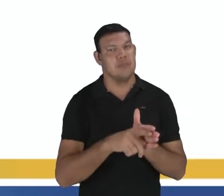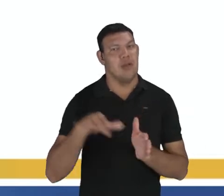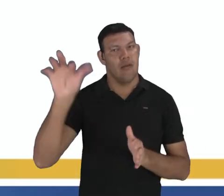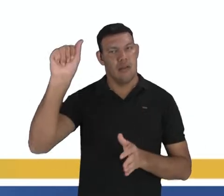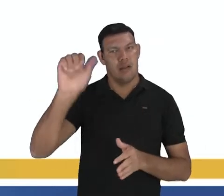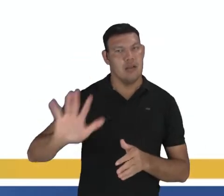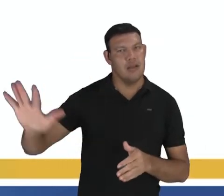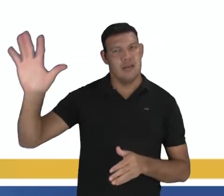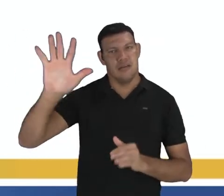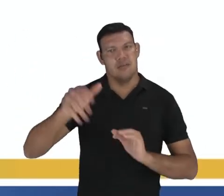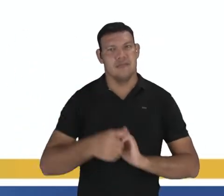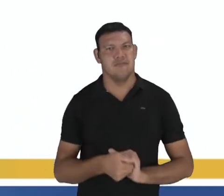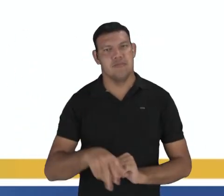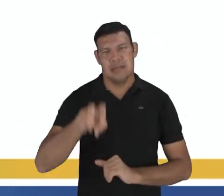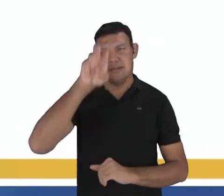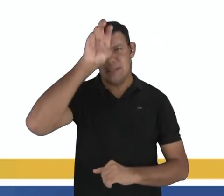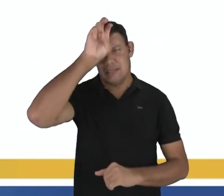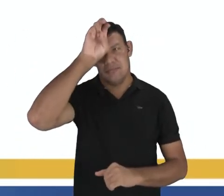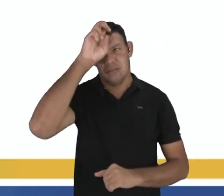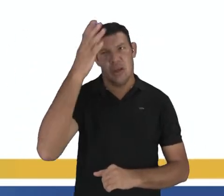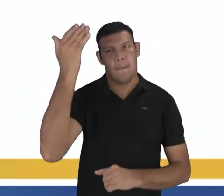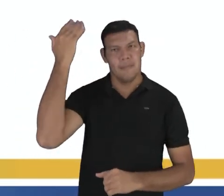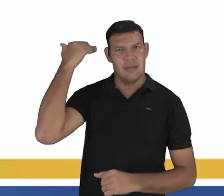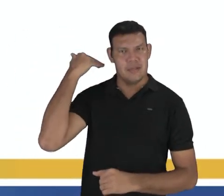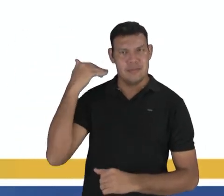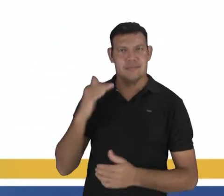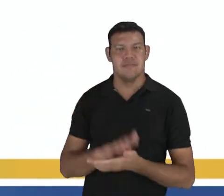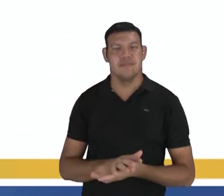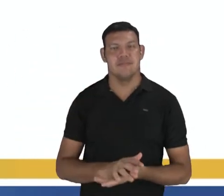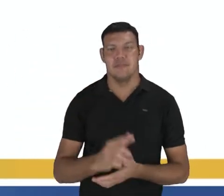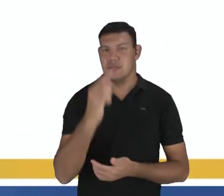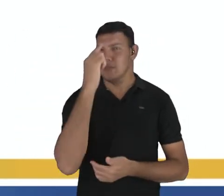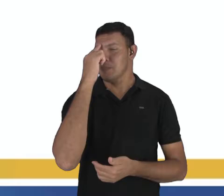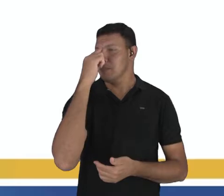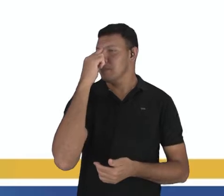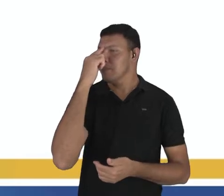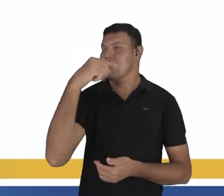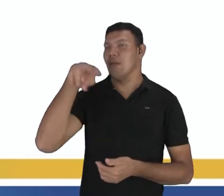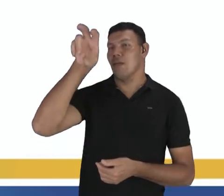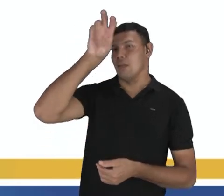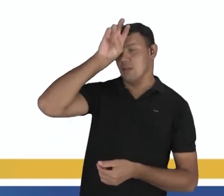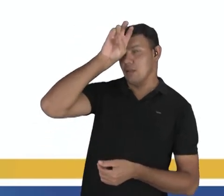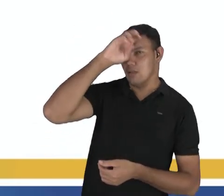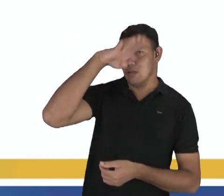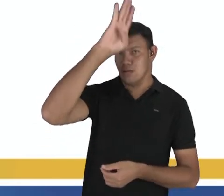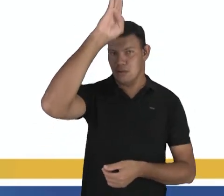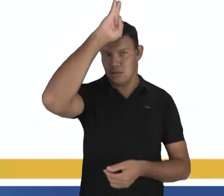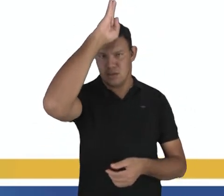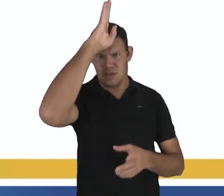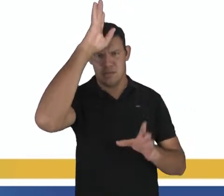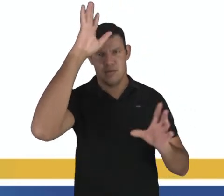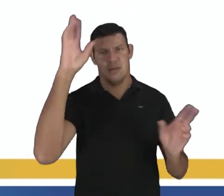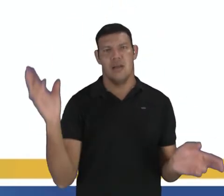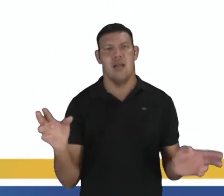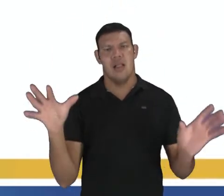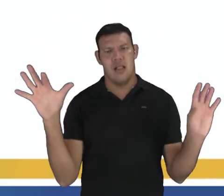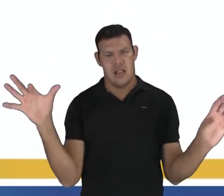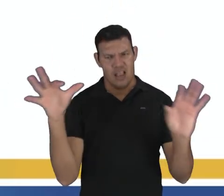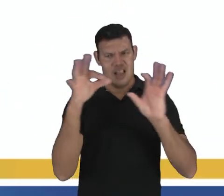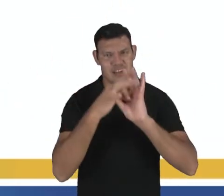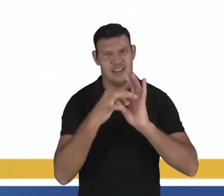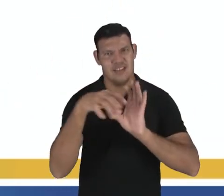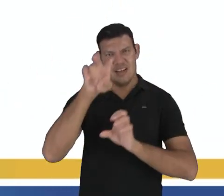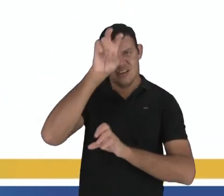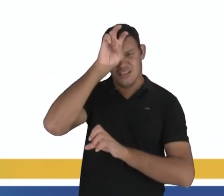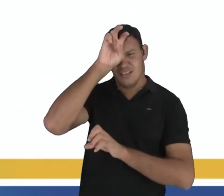pessoas, o Egito Antigo, né? Durante muito tempo a gente estudava Grécia, Roma, Egito, mas não associava o Egito com